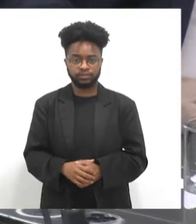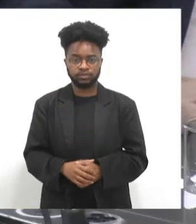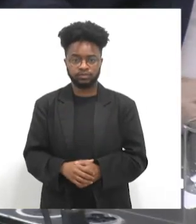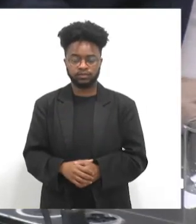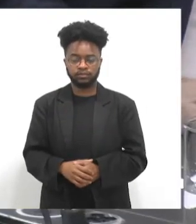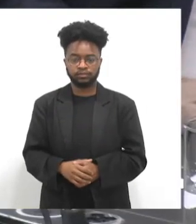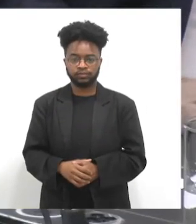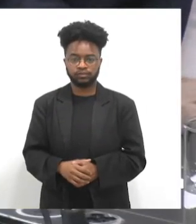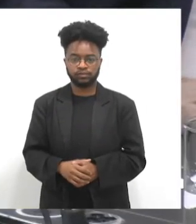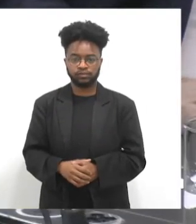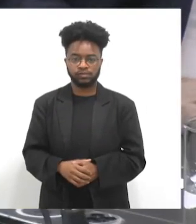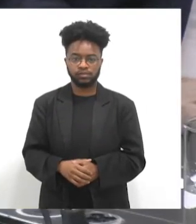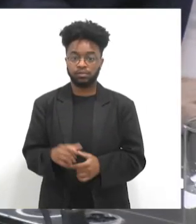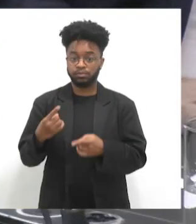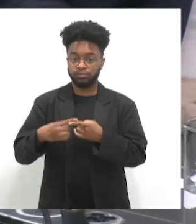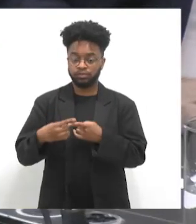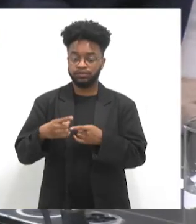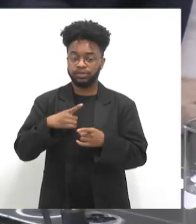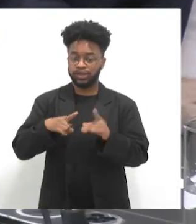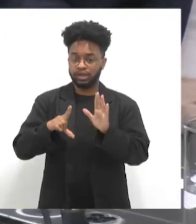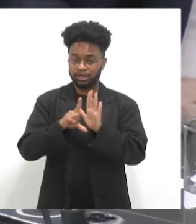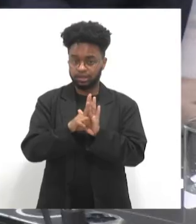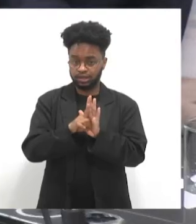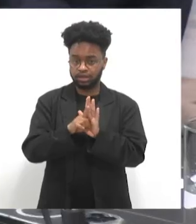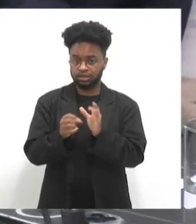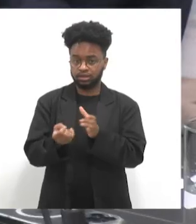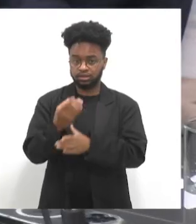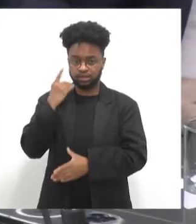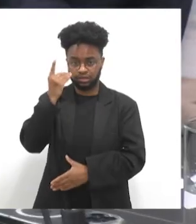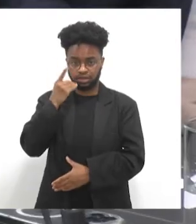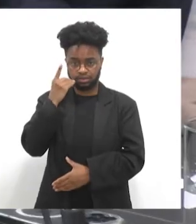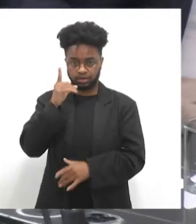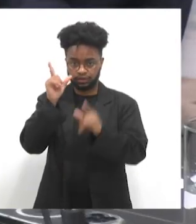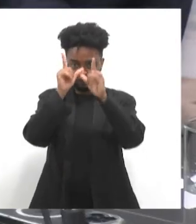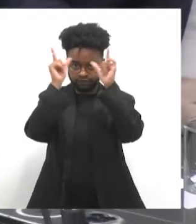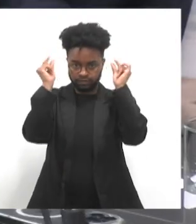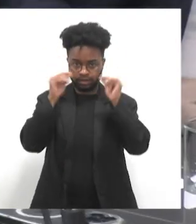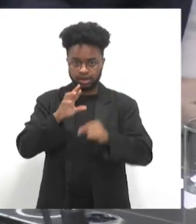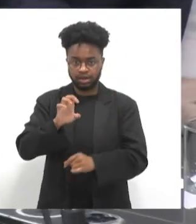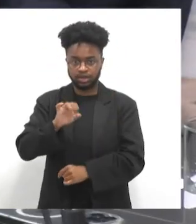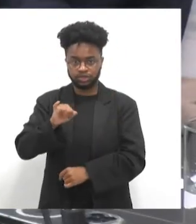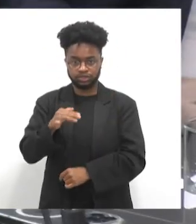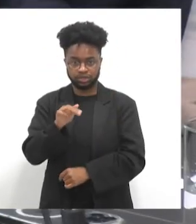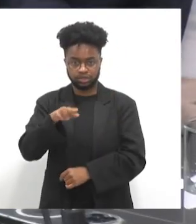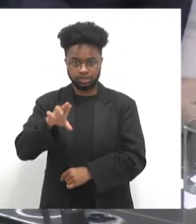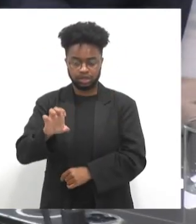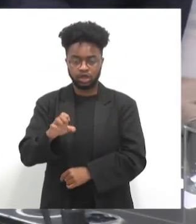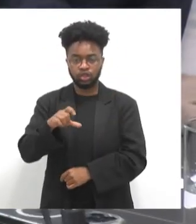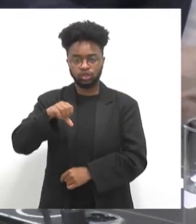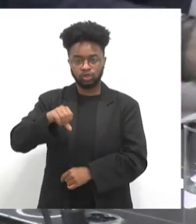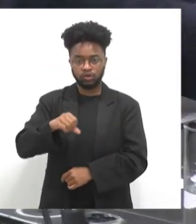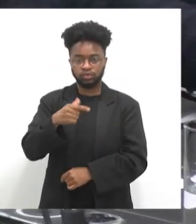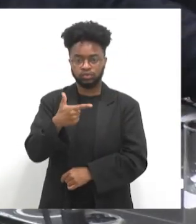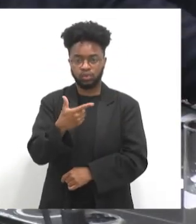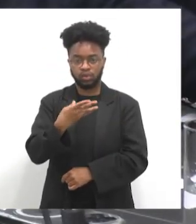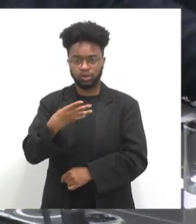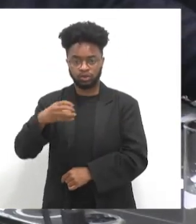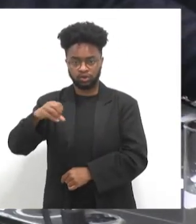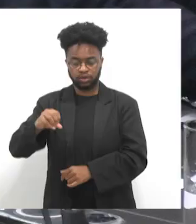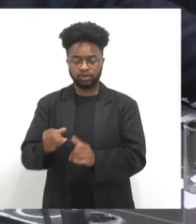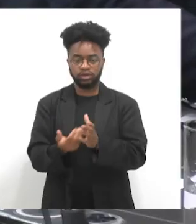há uma lei de autoria da deputada enfermeira Rejane, que é a 9.249,